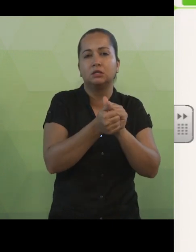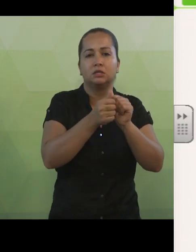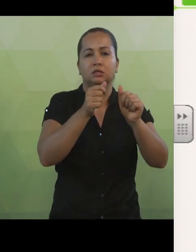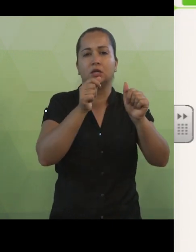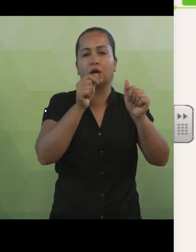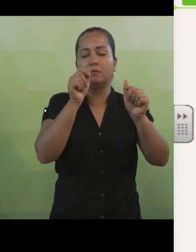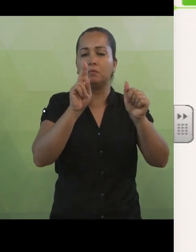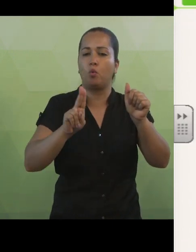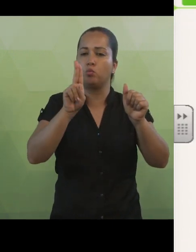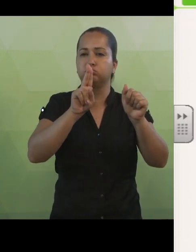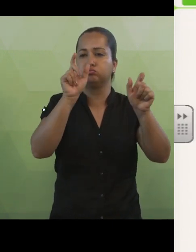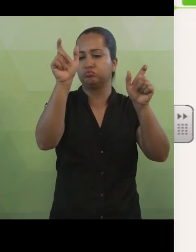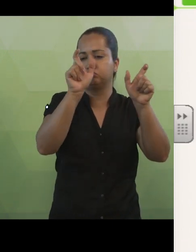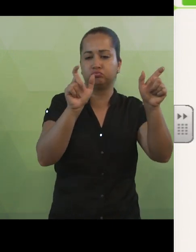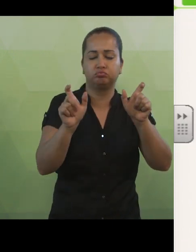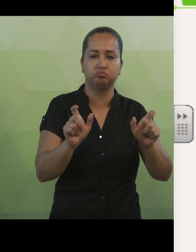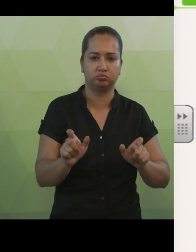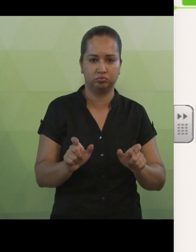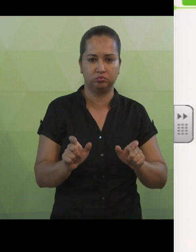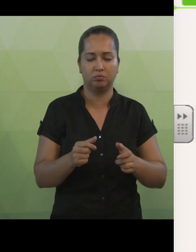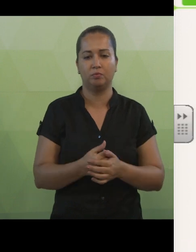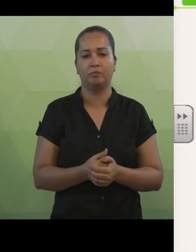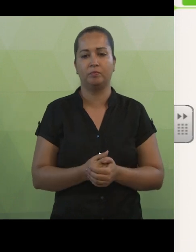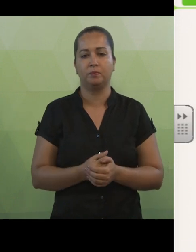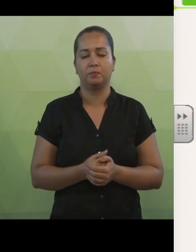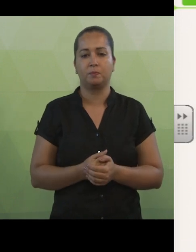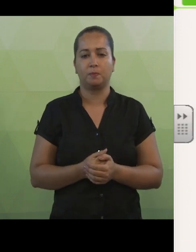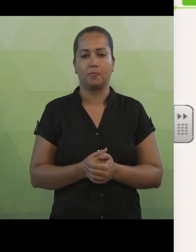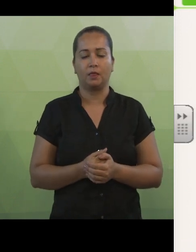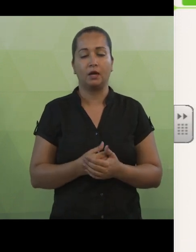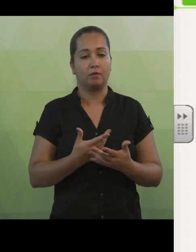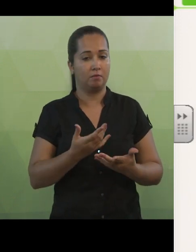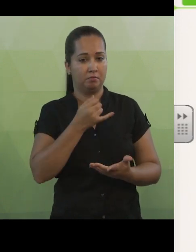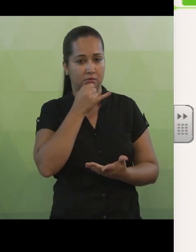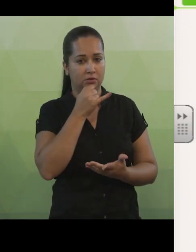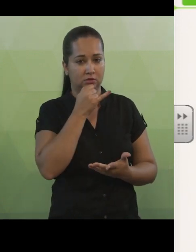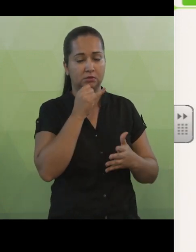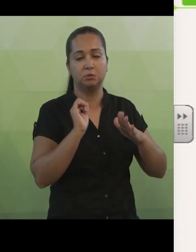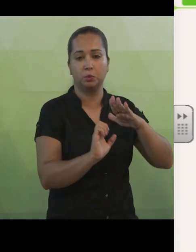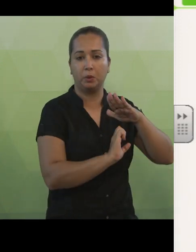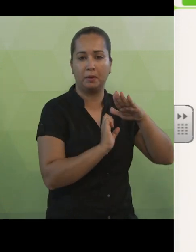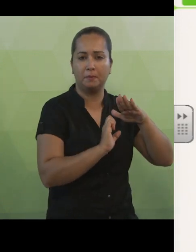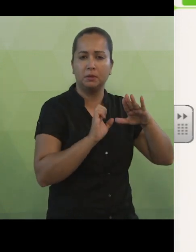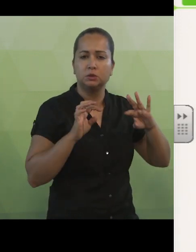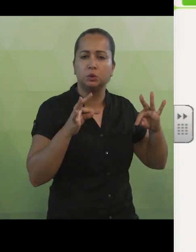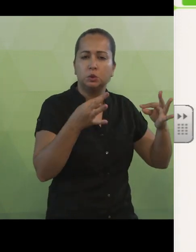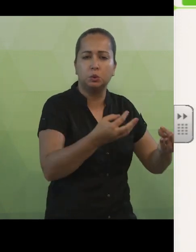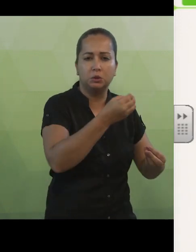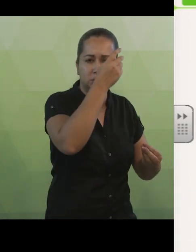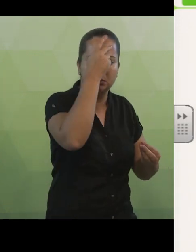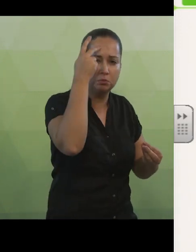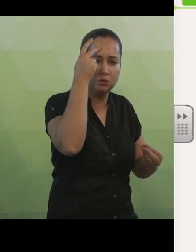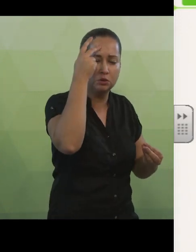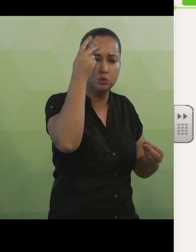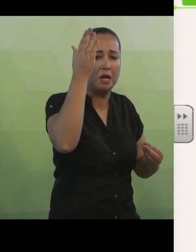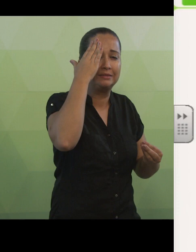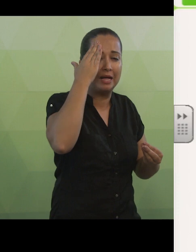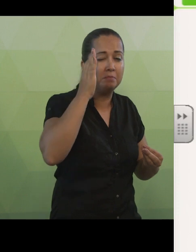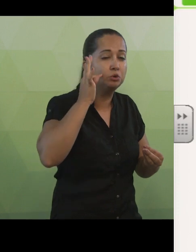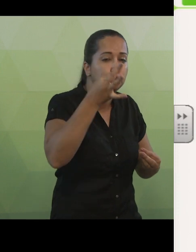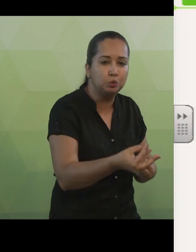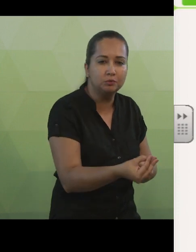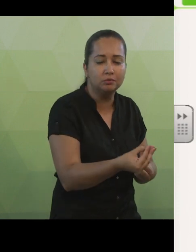interesse do usuário. Nem todas as pessoas em uma empresa podem ter acesso a todas as informações. As visões elas permitem ocultar